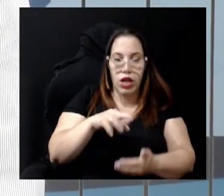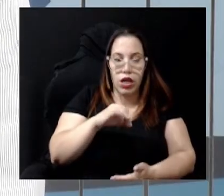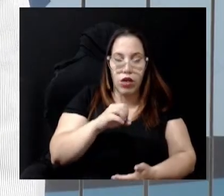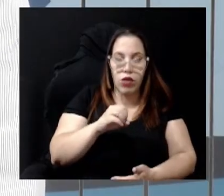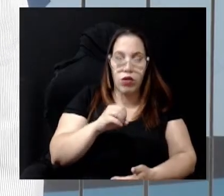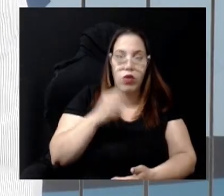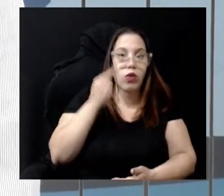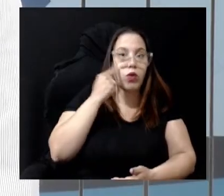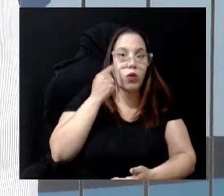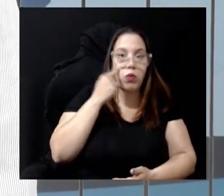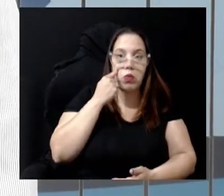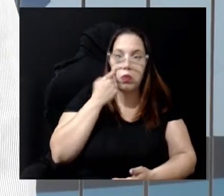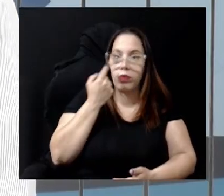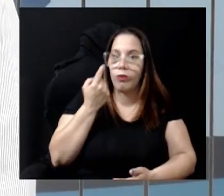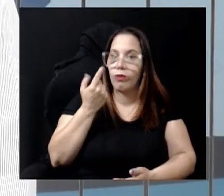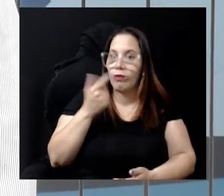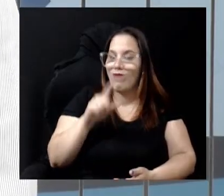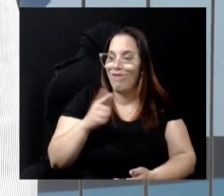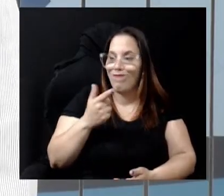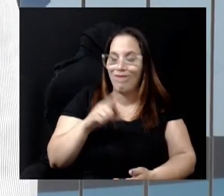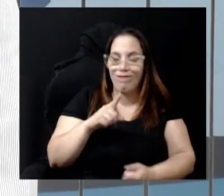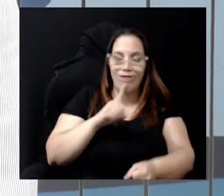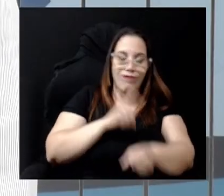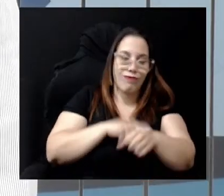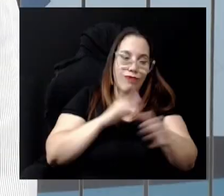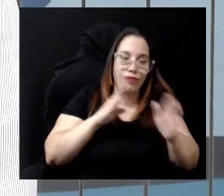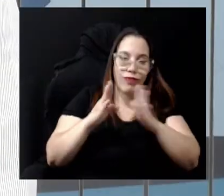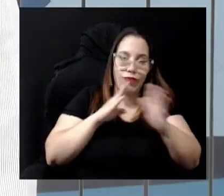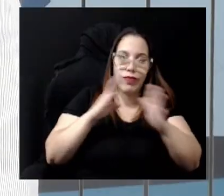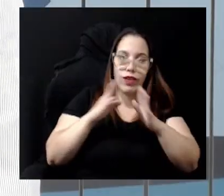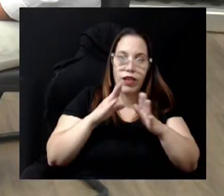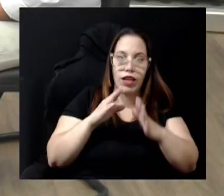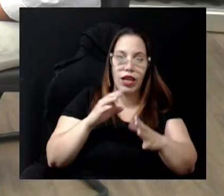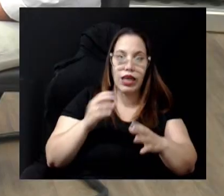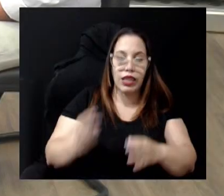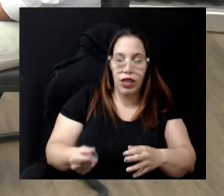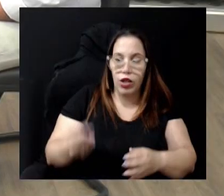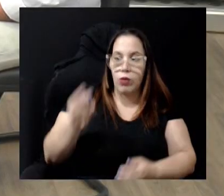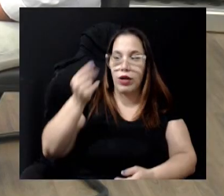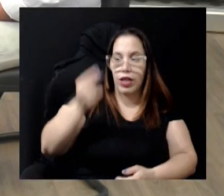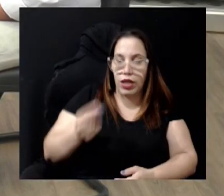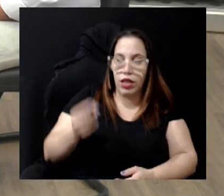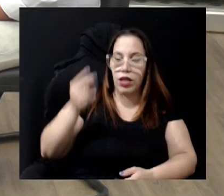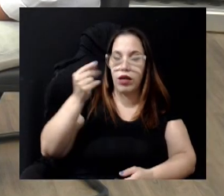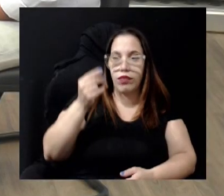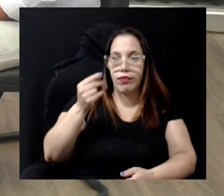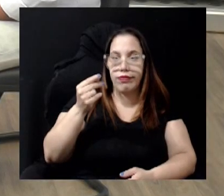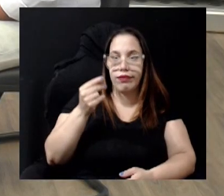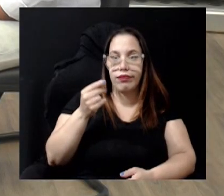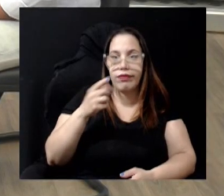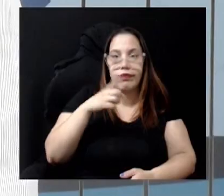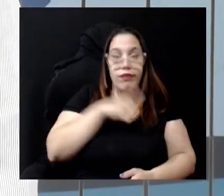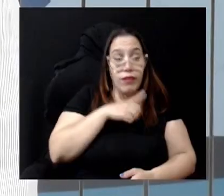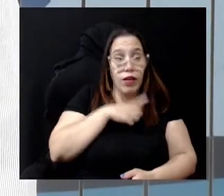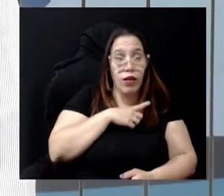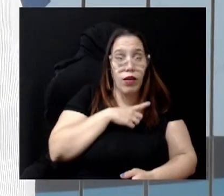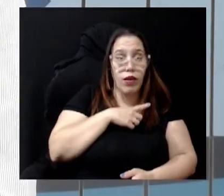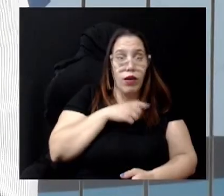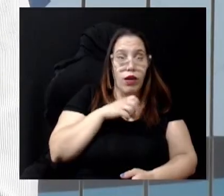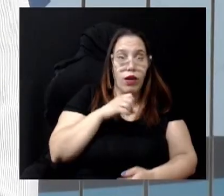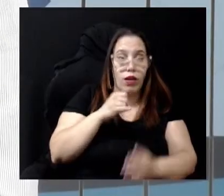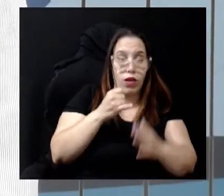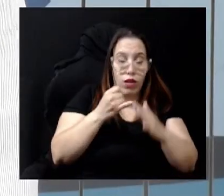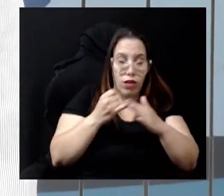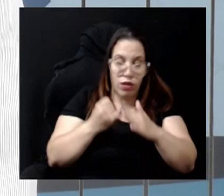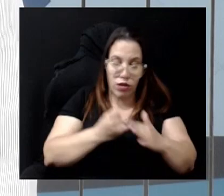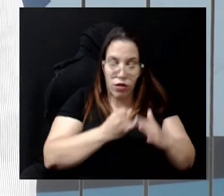devem funcionar nos horários que são os horários mais caros de energia. Muita gente que tem esse tipo de infraestrutura. E aí, né, nós